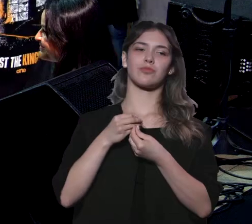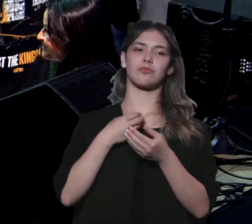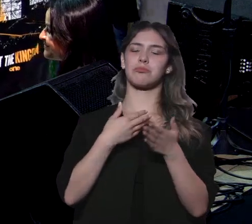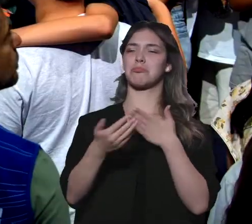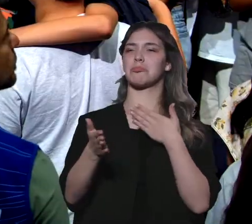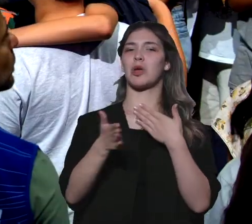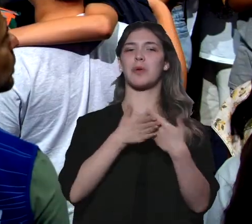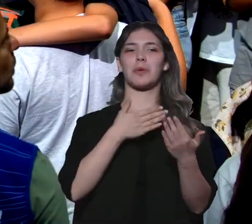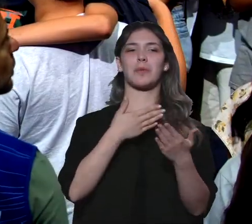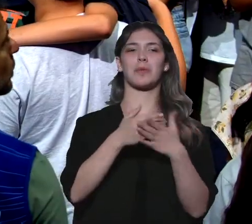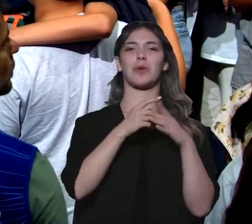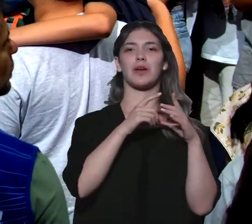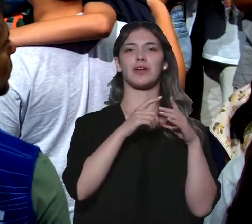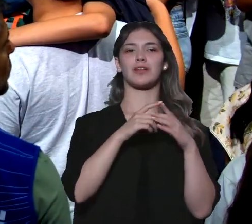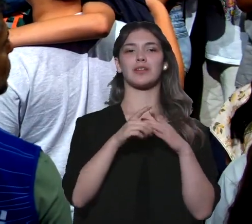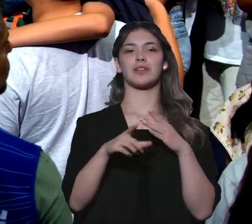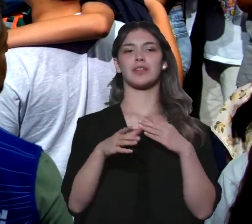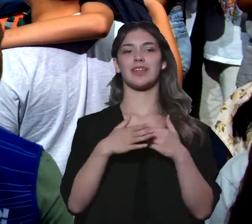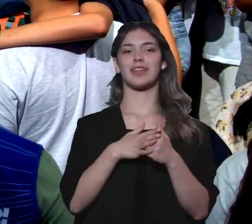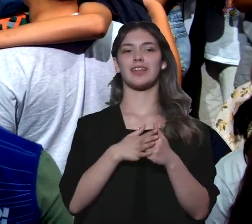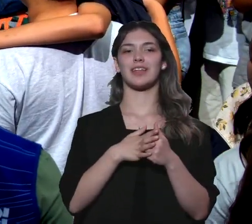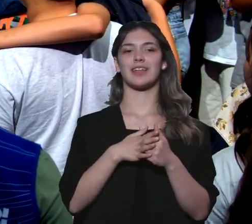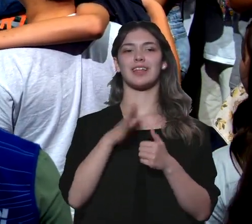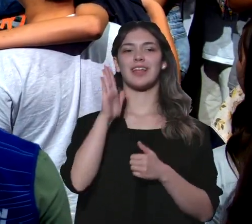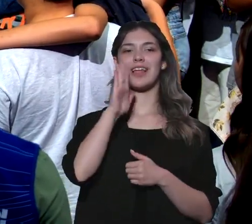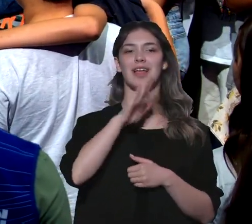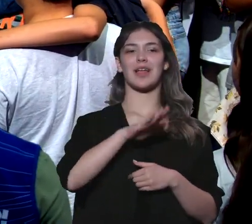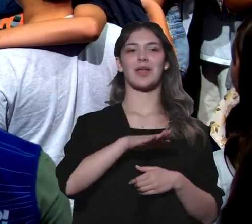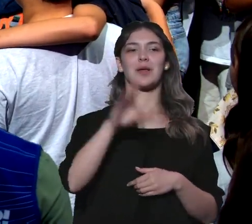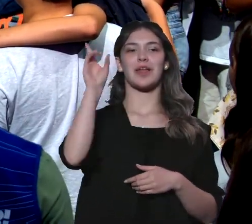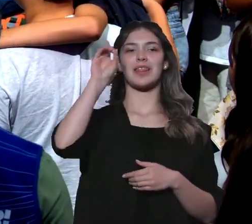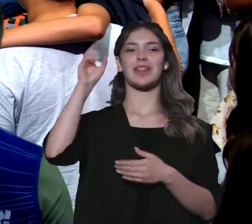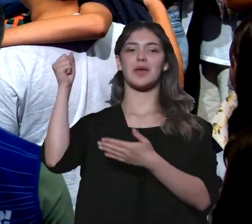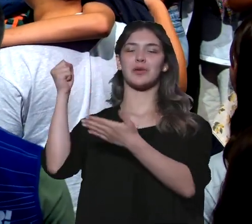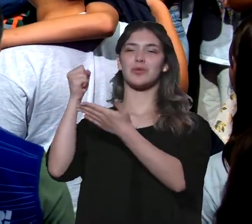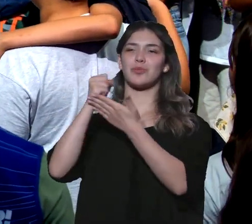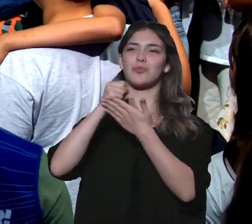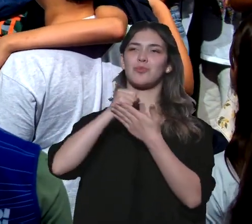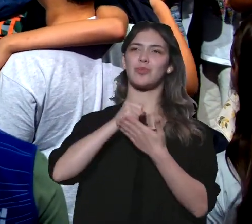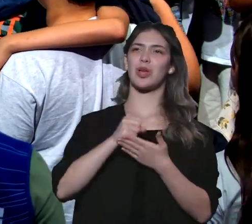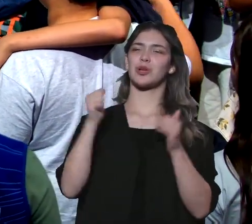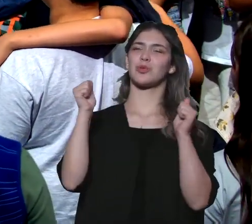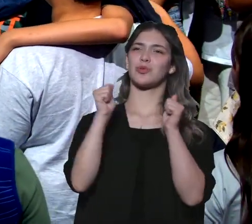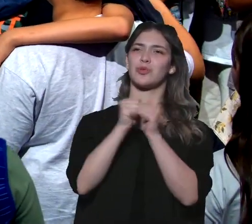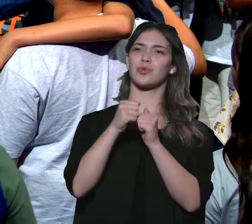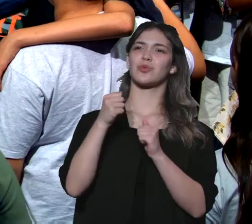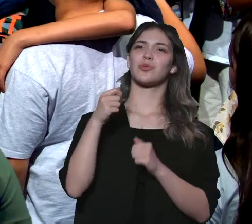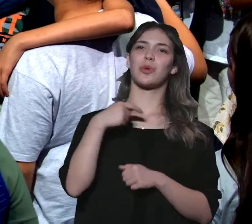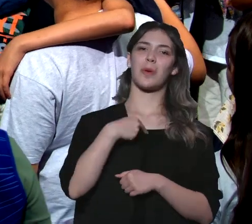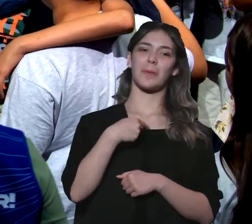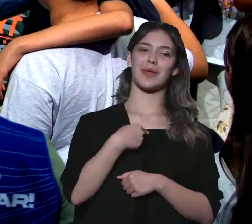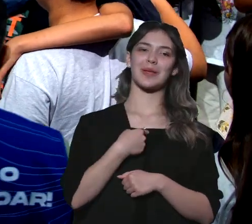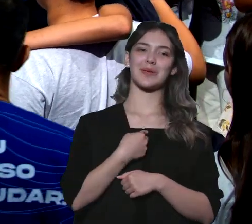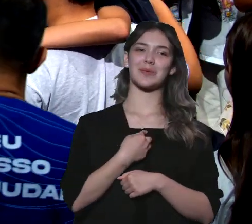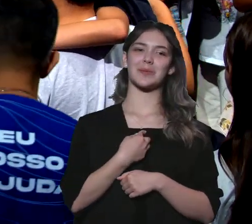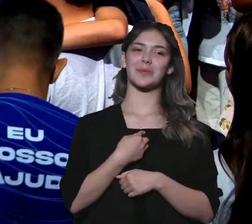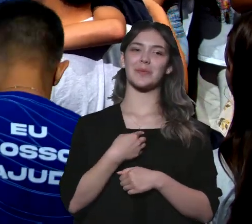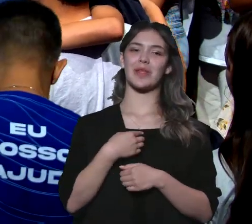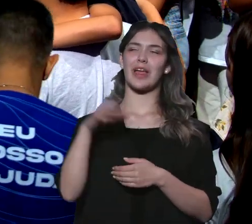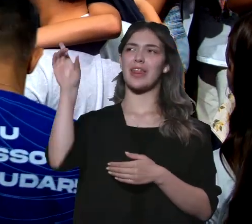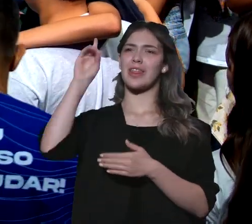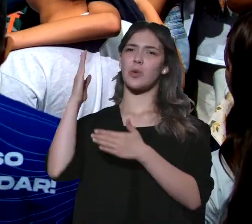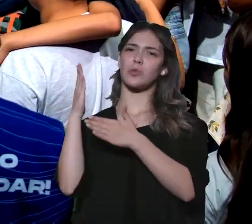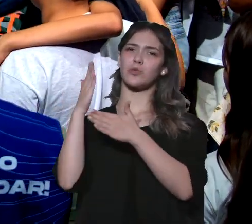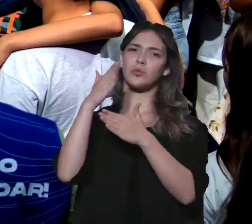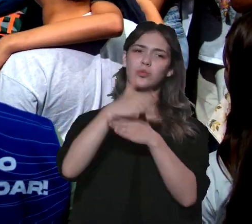porque Deus está comigo. E hoje a gente vai orar para Deus entrar na sua vida, para independente do que você